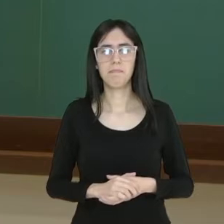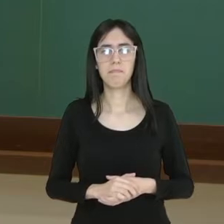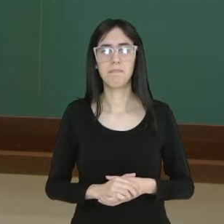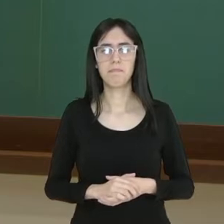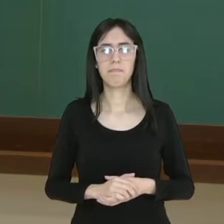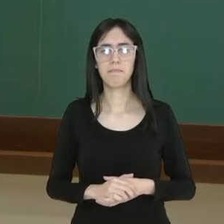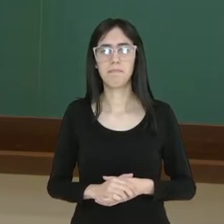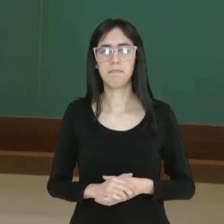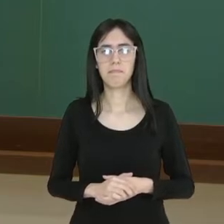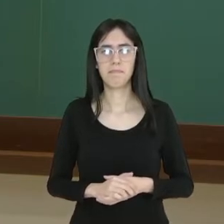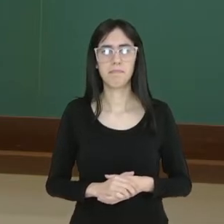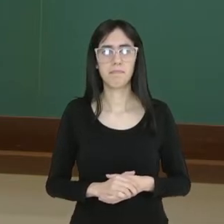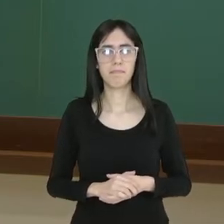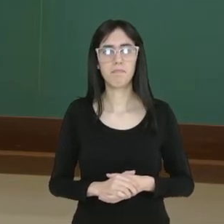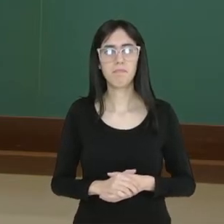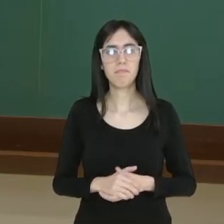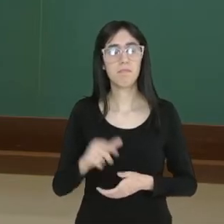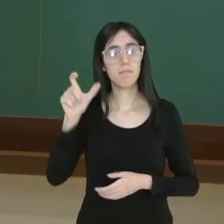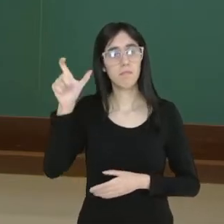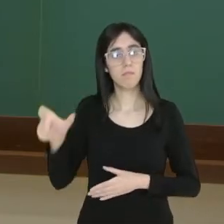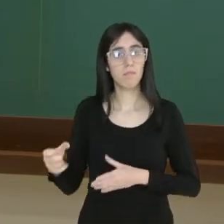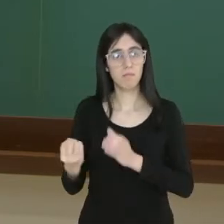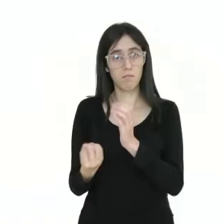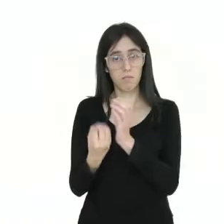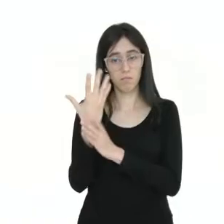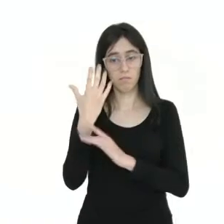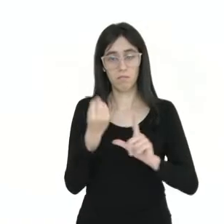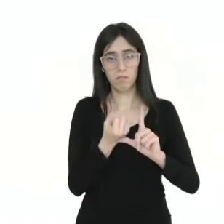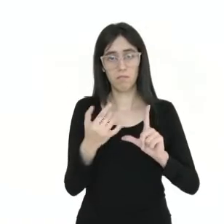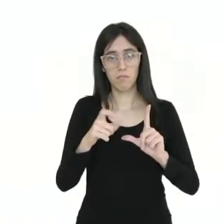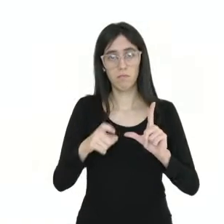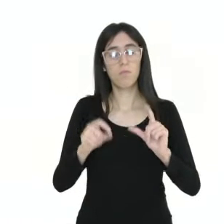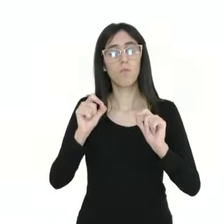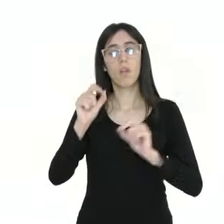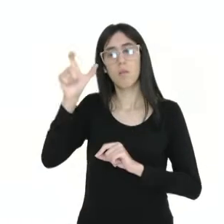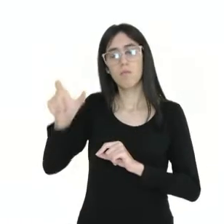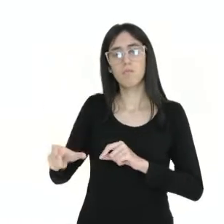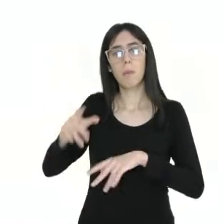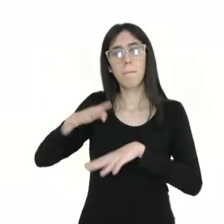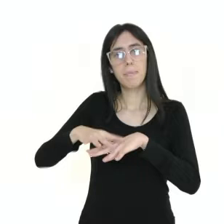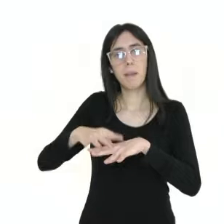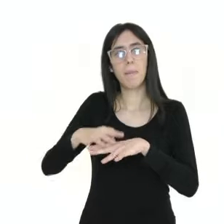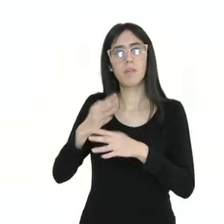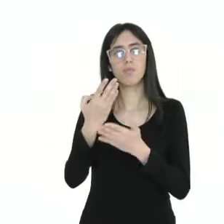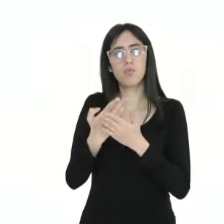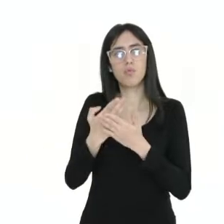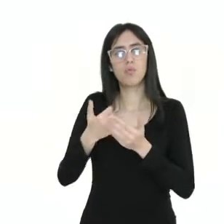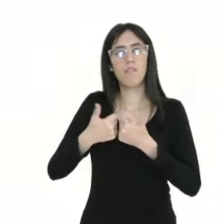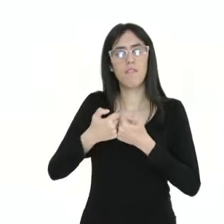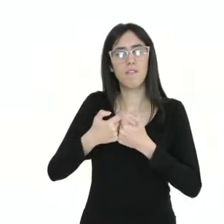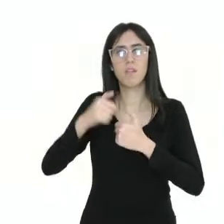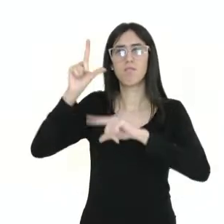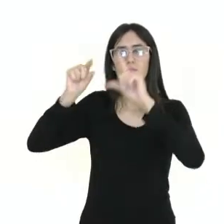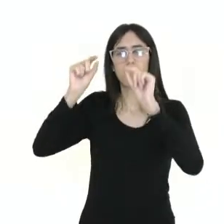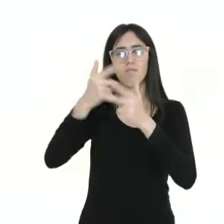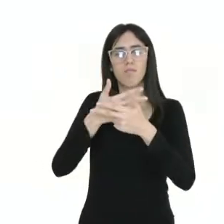O criador dos logaritmos foi o matemático, físico e astrônomo escocês John Napier,